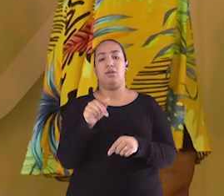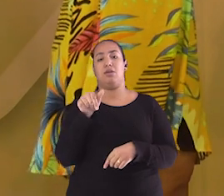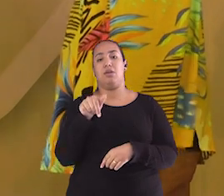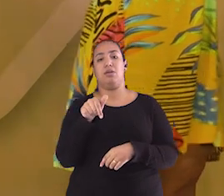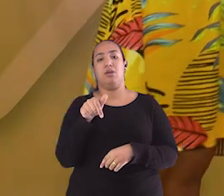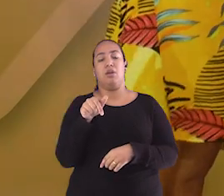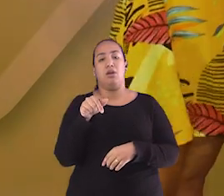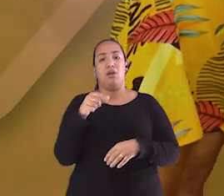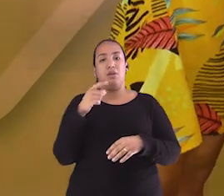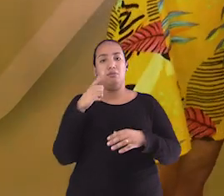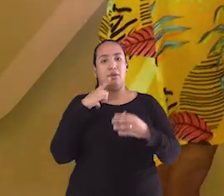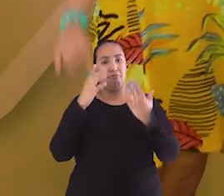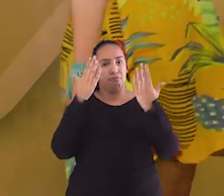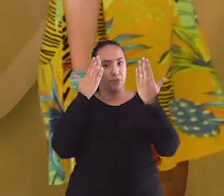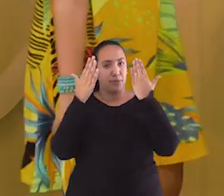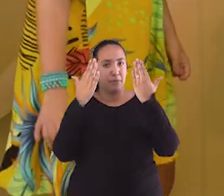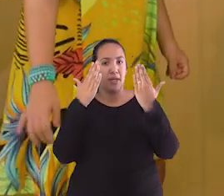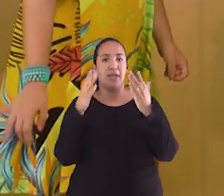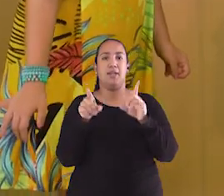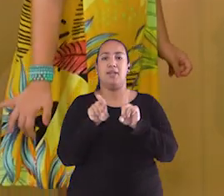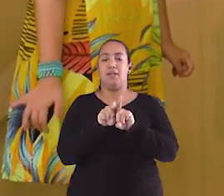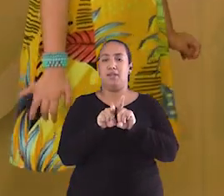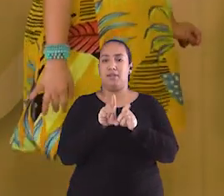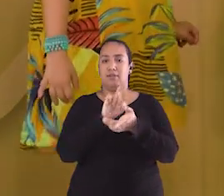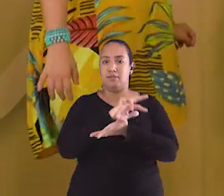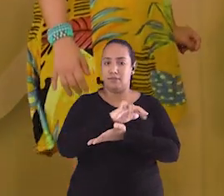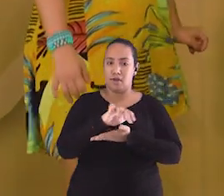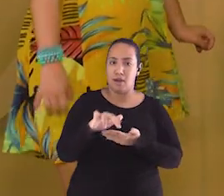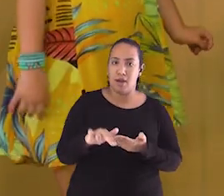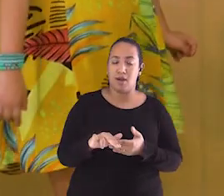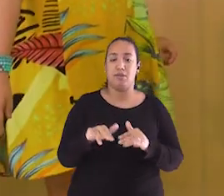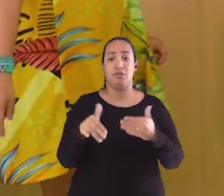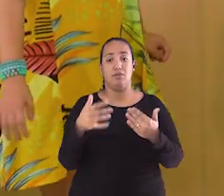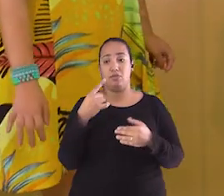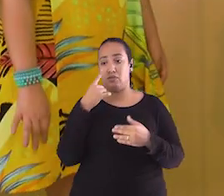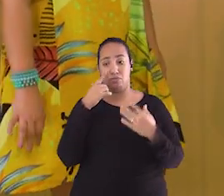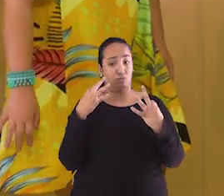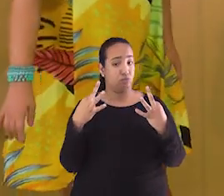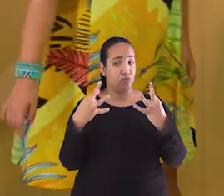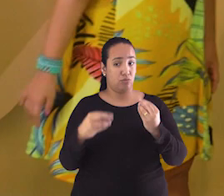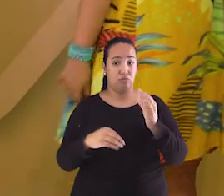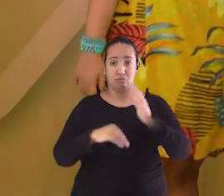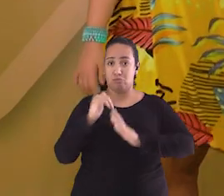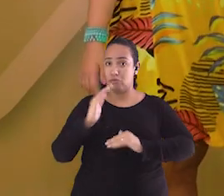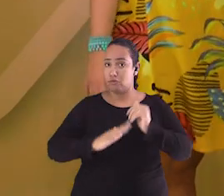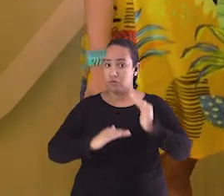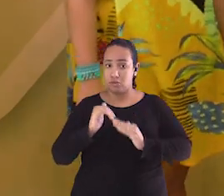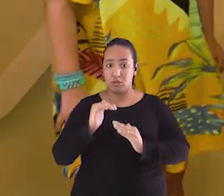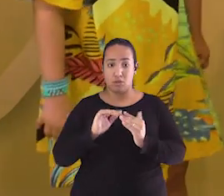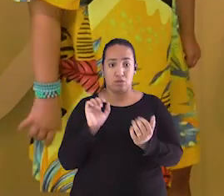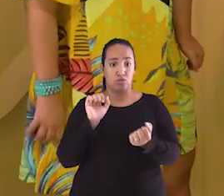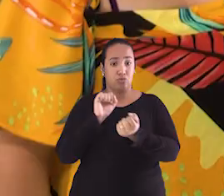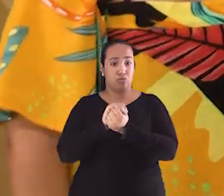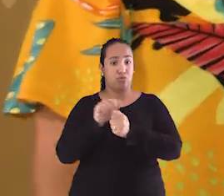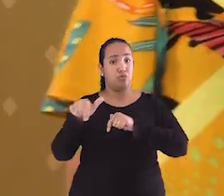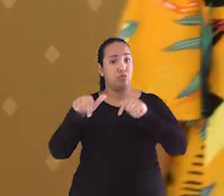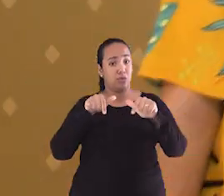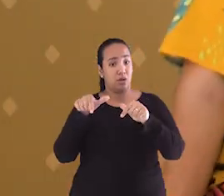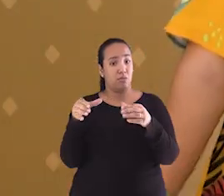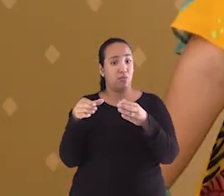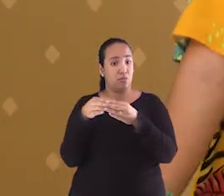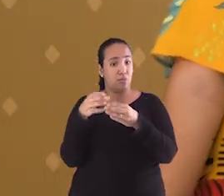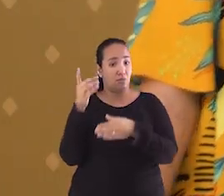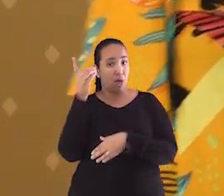terapeuta ocupacional. E quando nós íamos, nós tínhamos todos os profissionais para trabalhar com eles, com a síndrome de